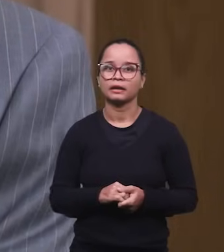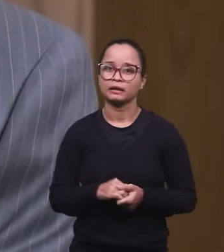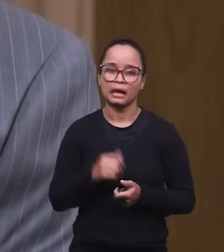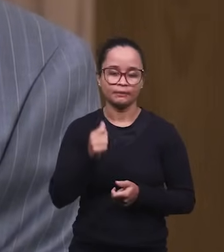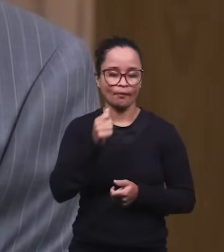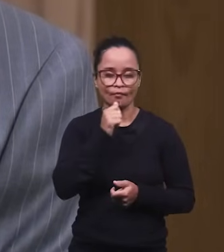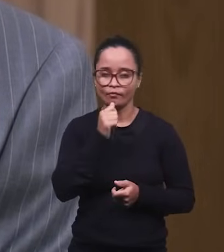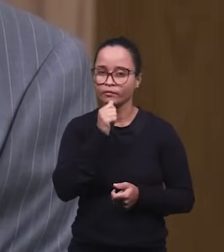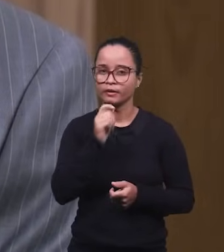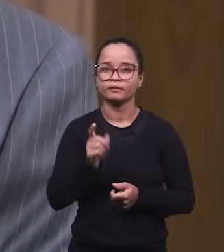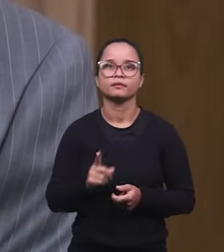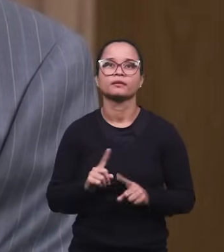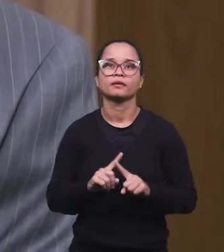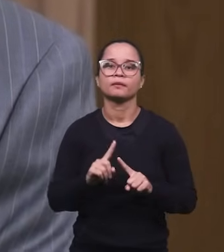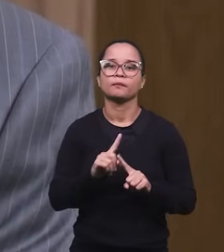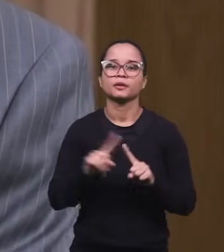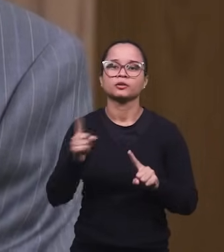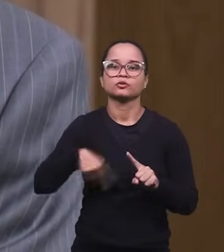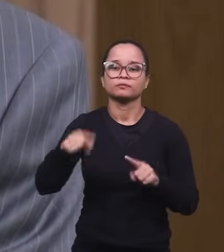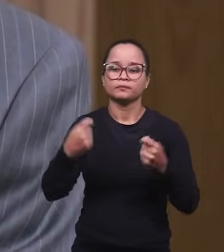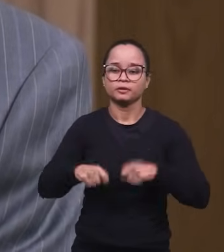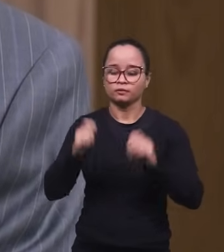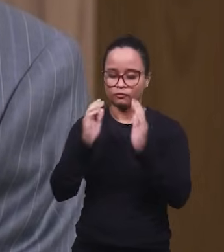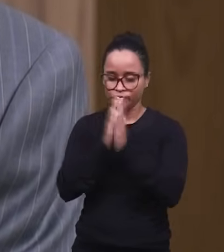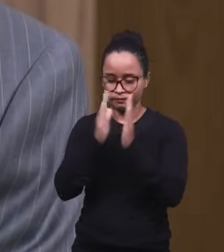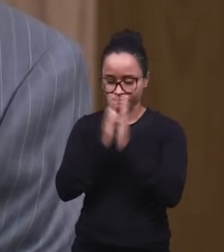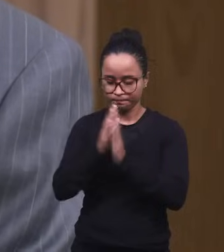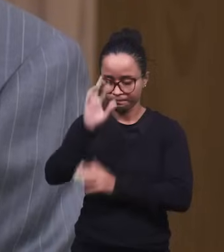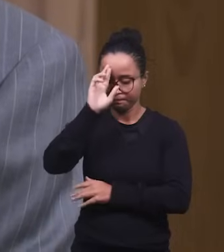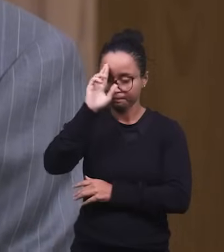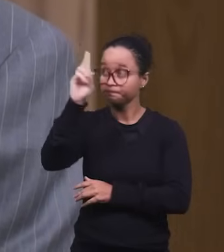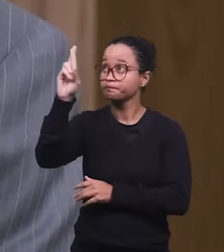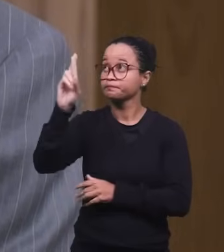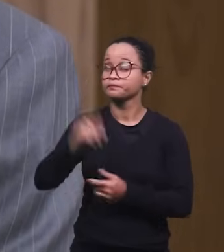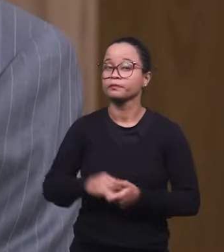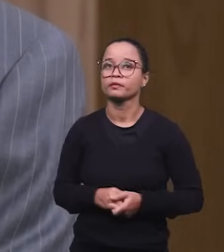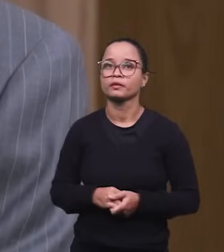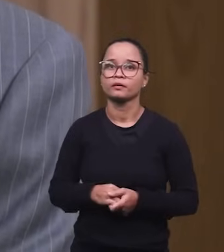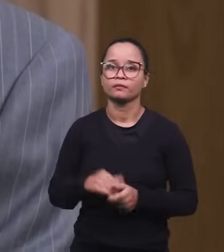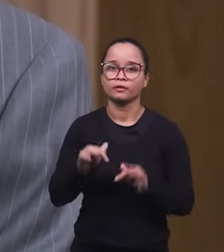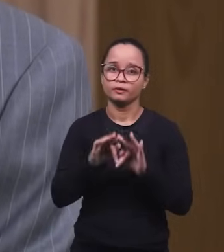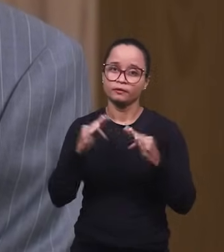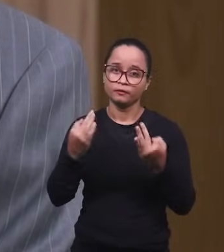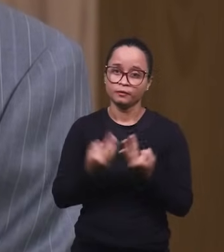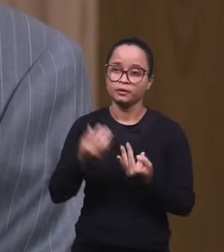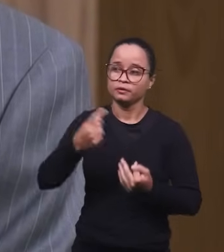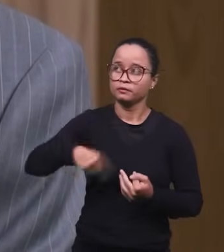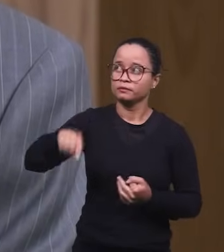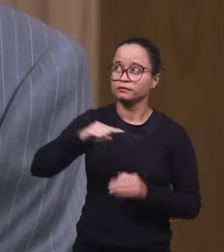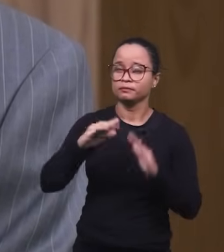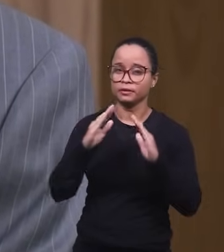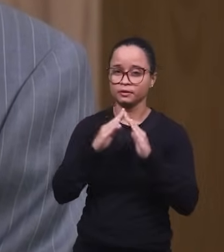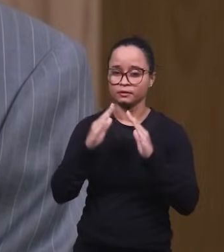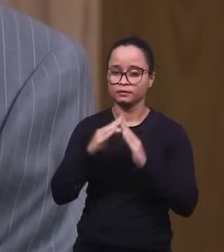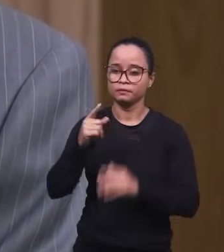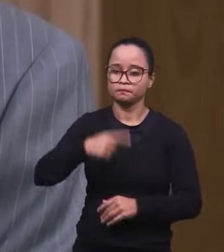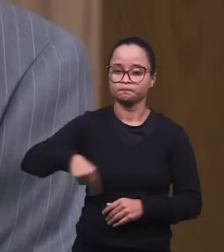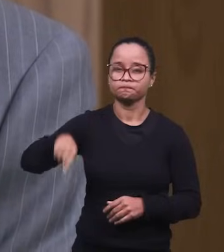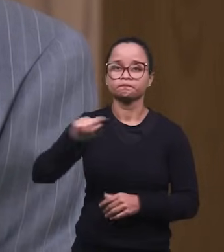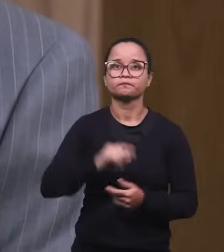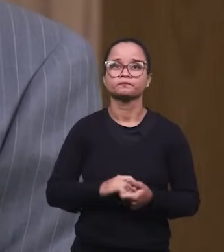enquanto não ocorre, nós precisamos de orar ao Senhor e interceder ao Senhor pela nossa família, pela nossa